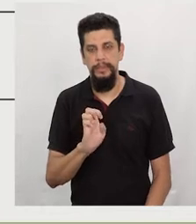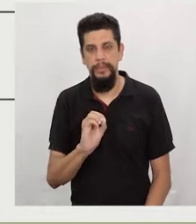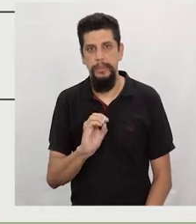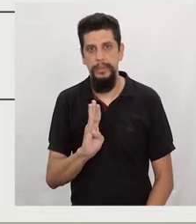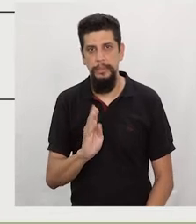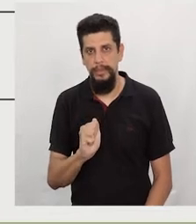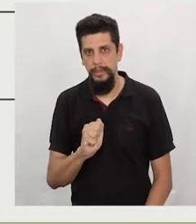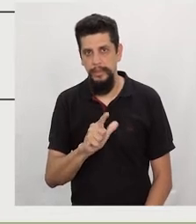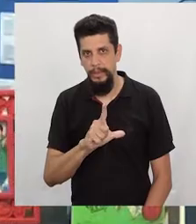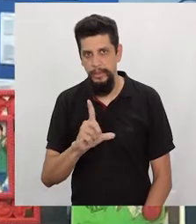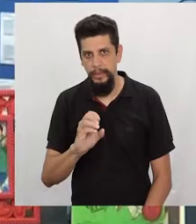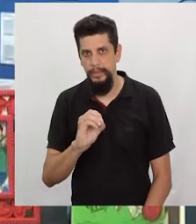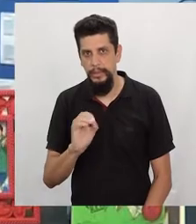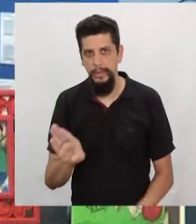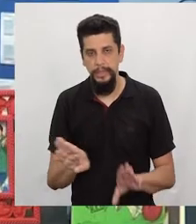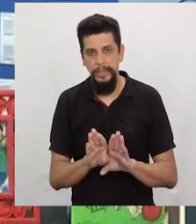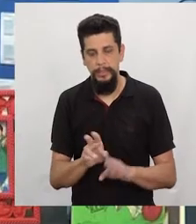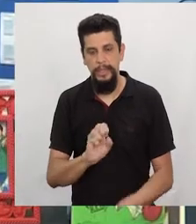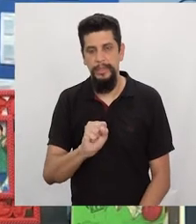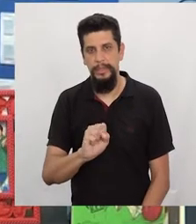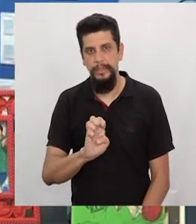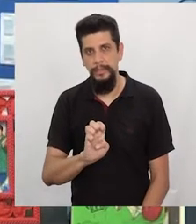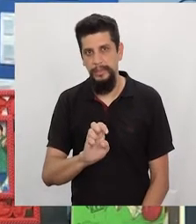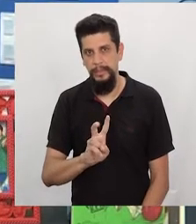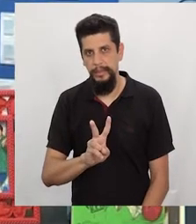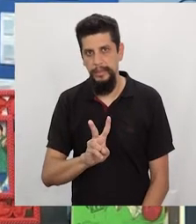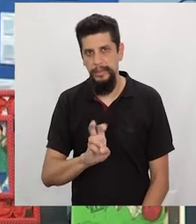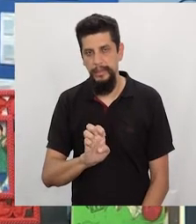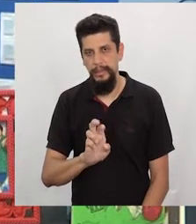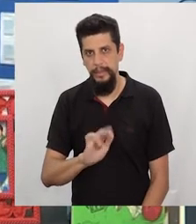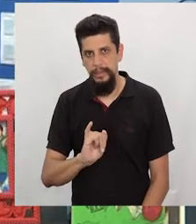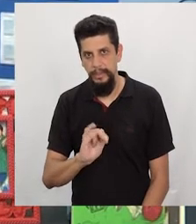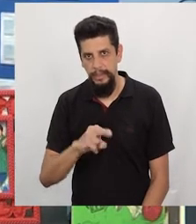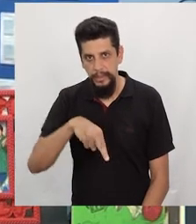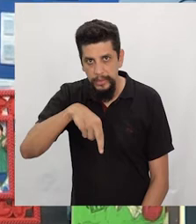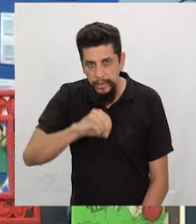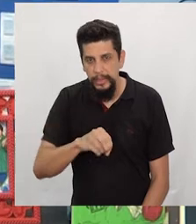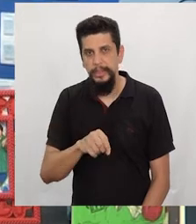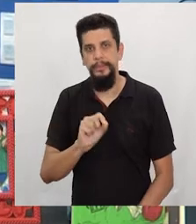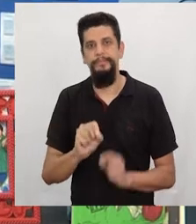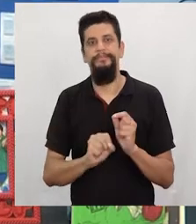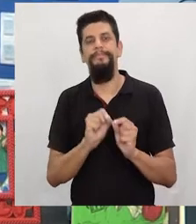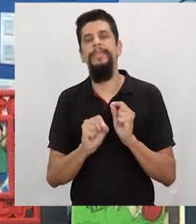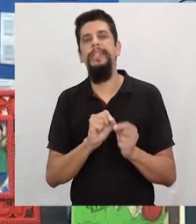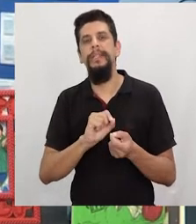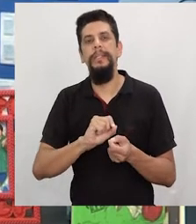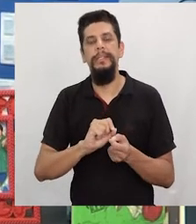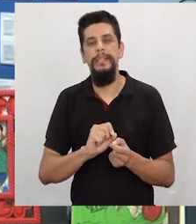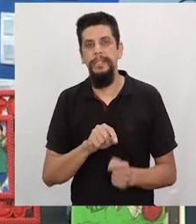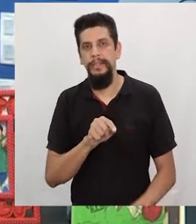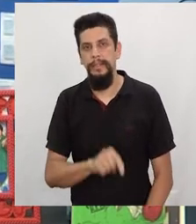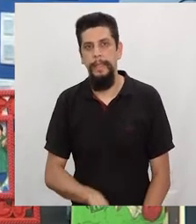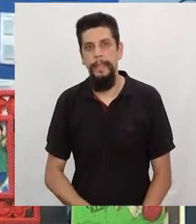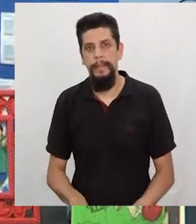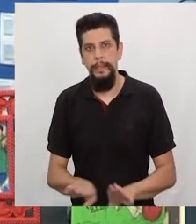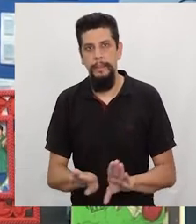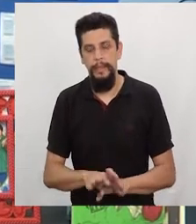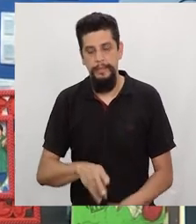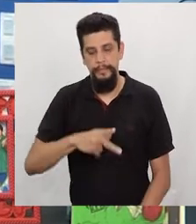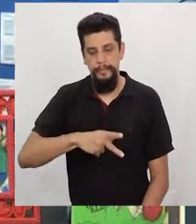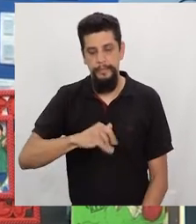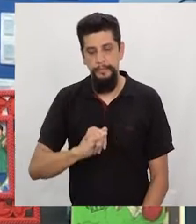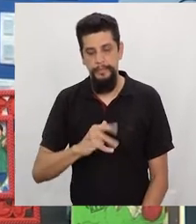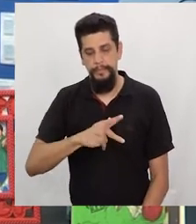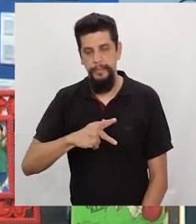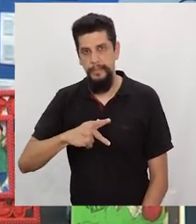que é o porteiro, lembram dele? De quem que eram os tomates? Sim, do Salvatore, mas também do Pippo, que